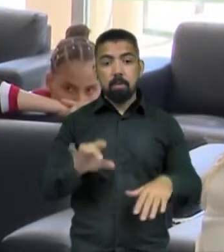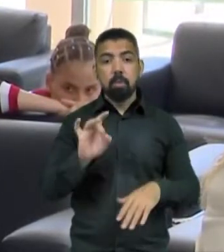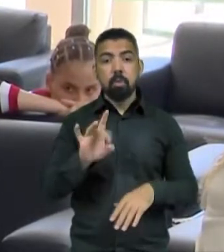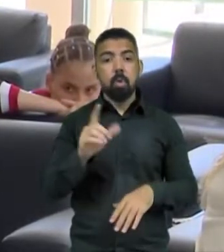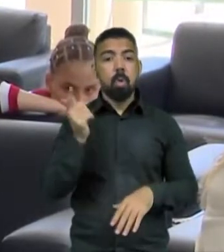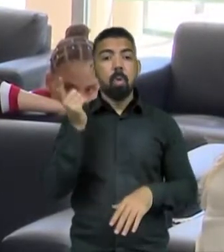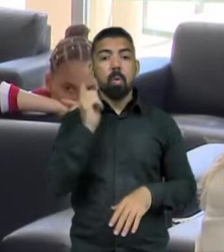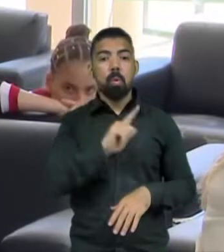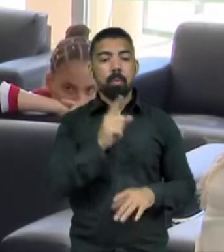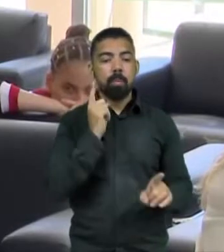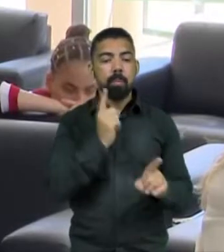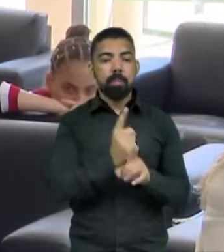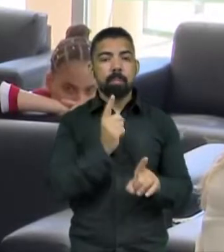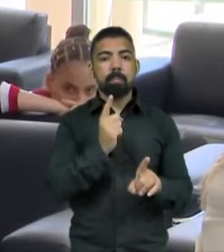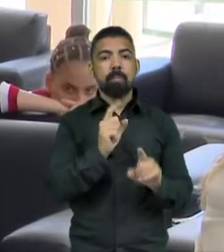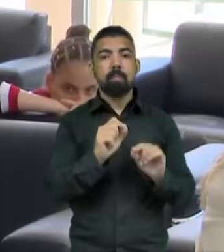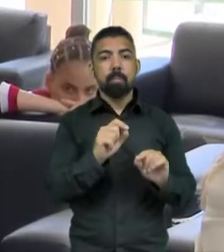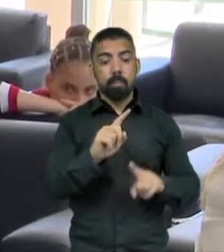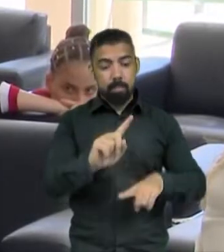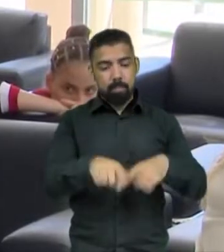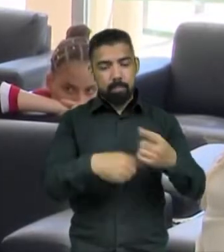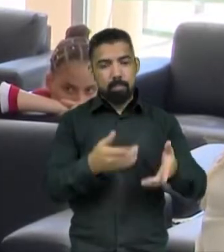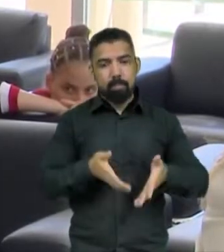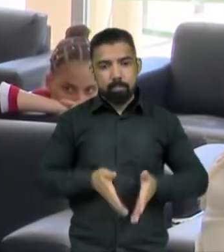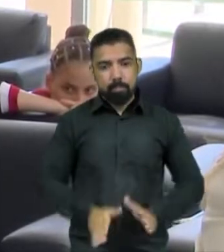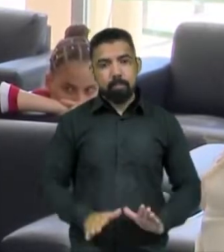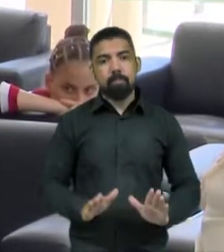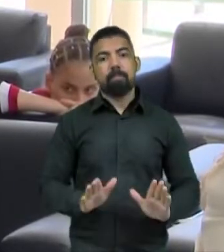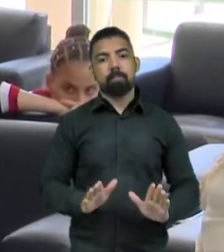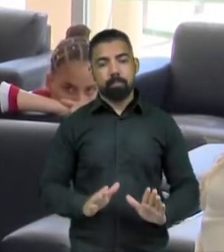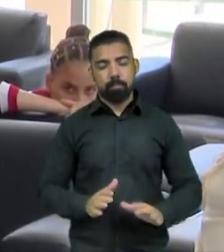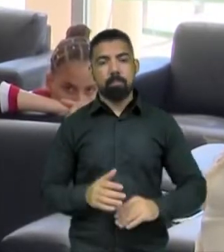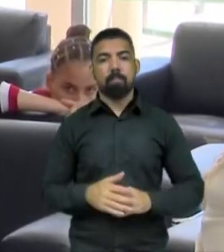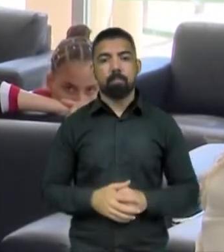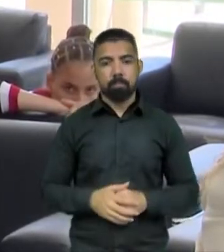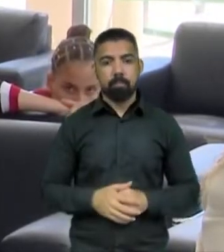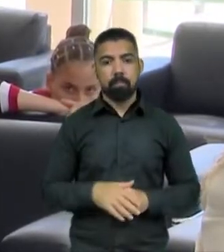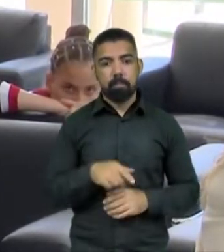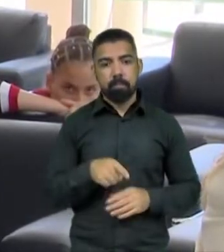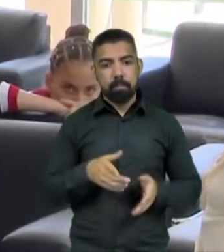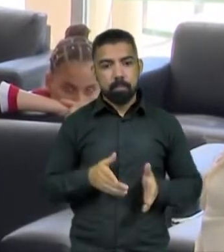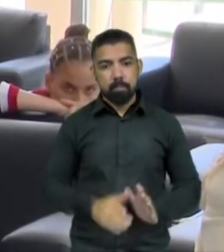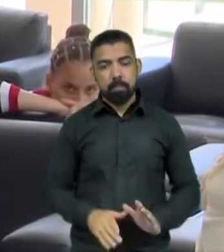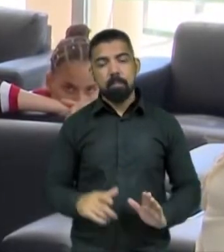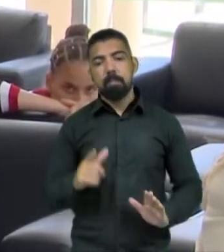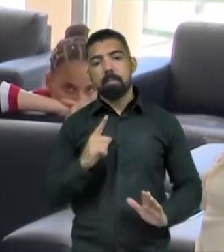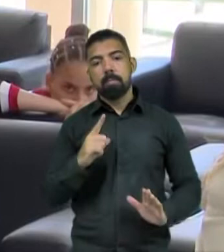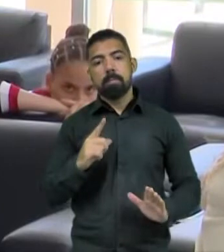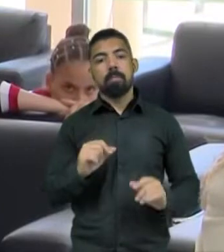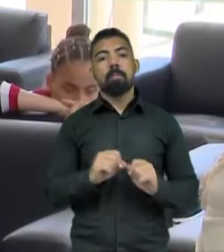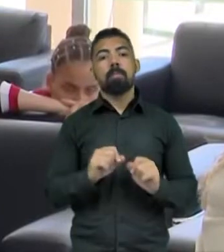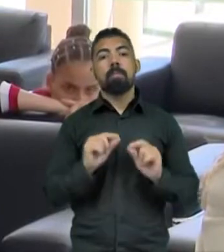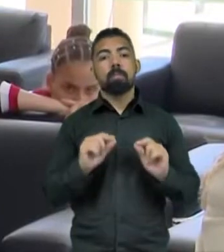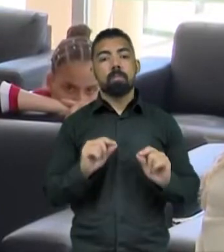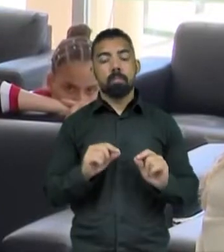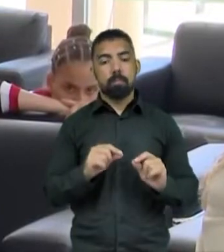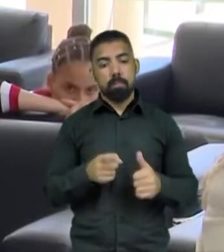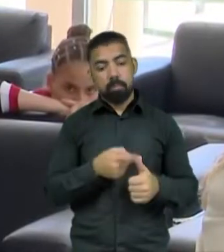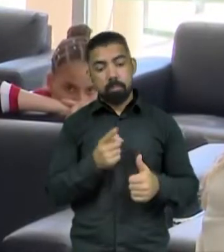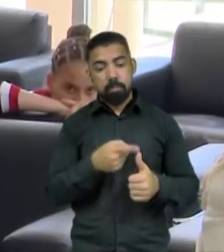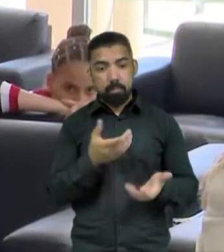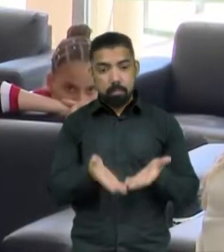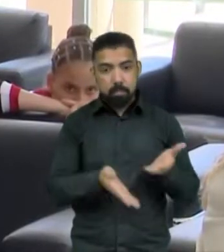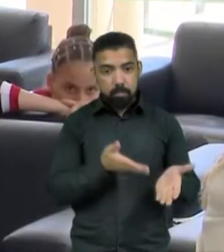o diagnóstico depois que a criança nasce, depois que ela vai ter os primeiros cuidados